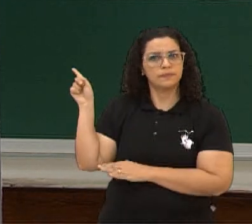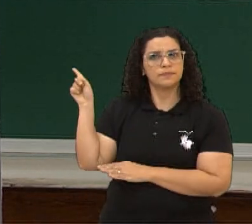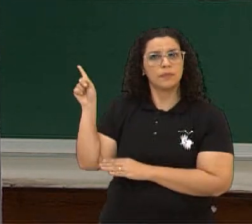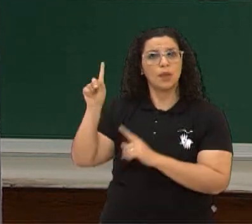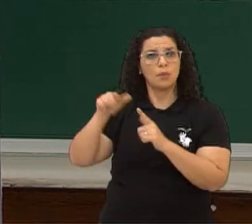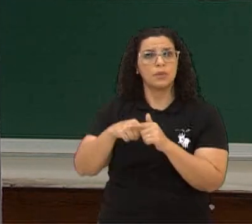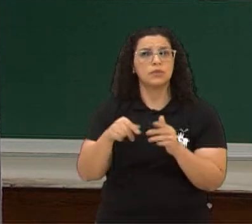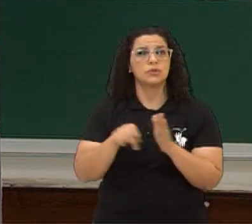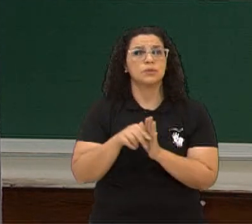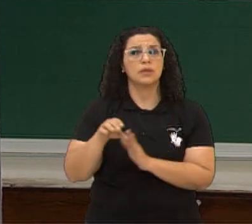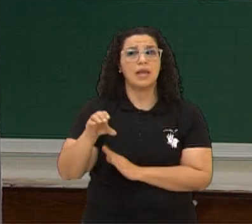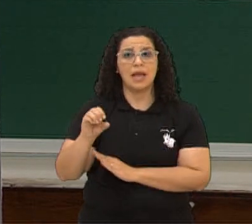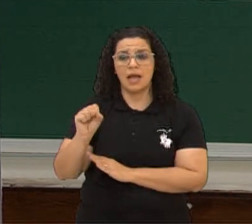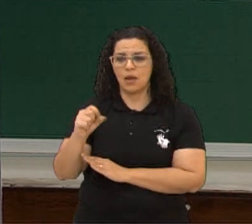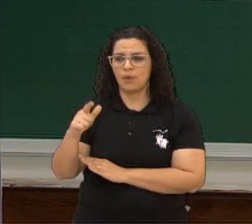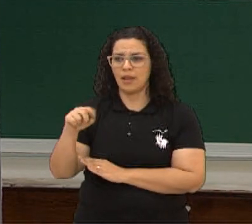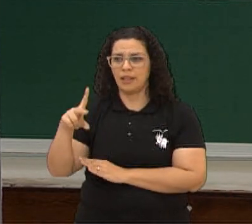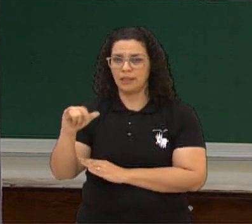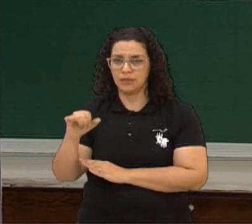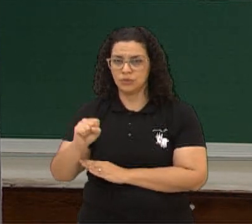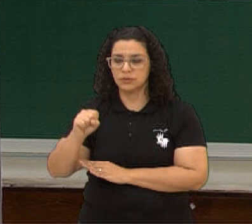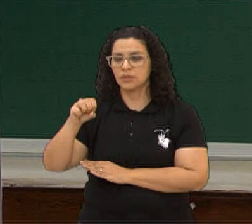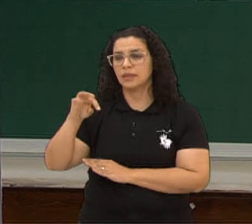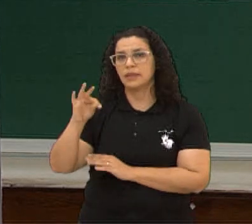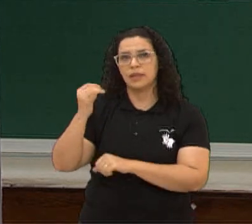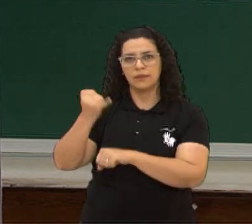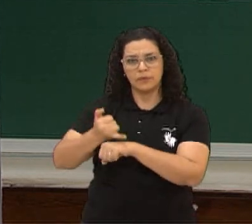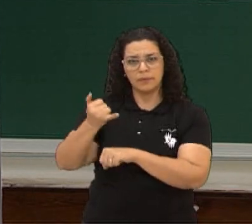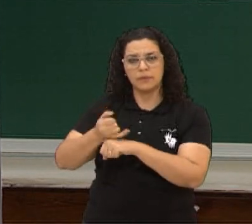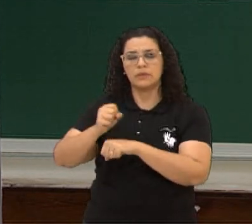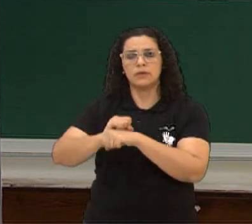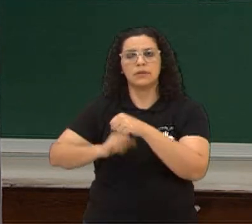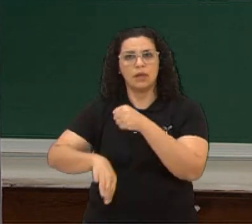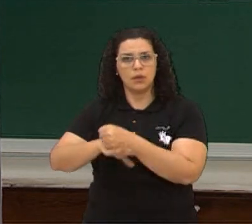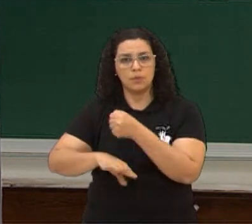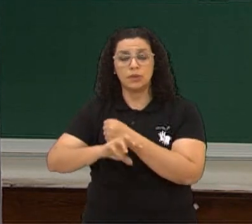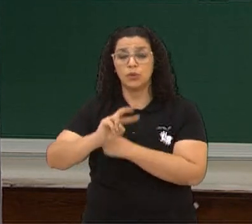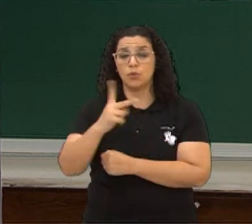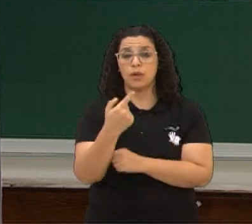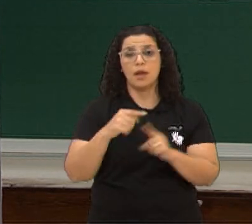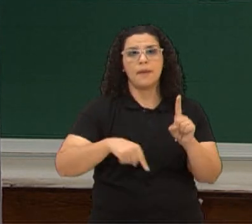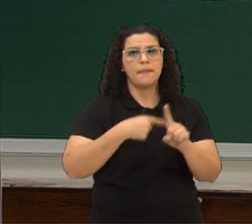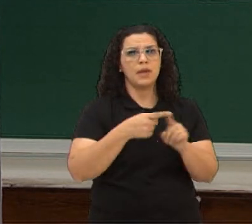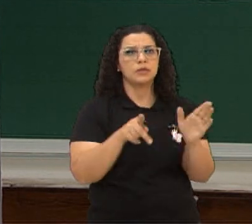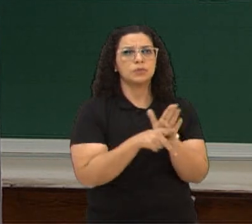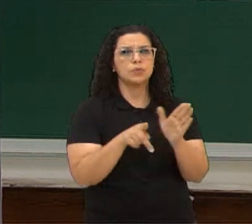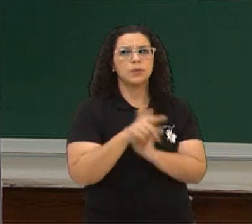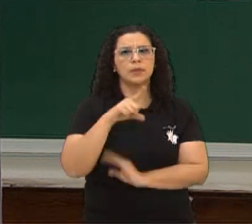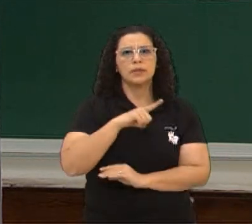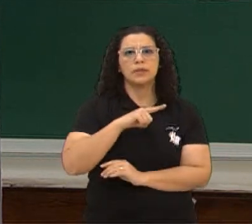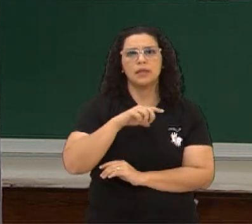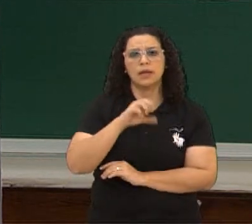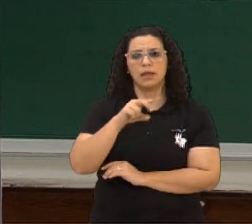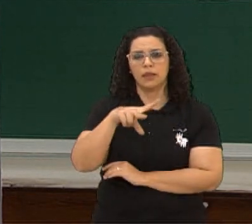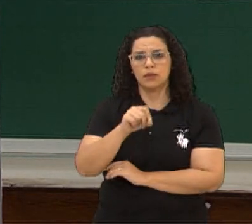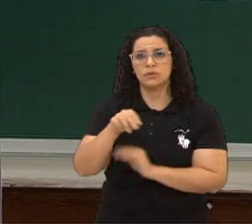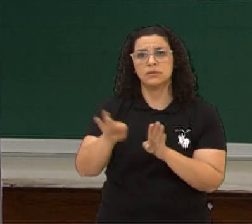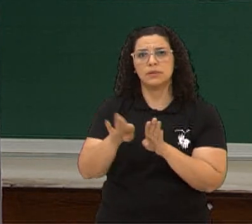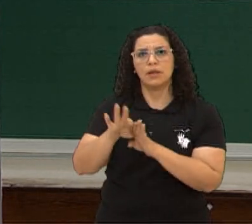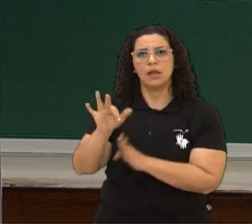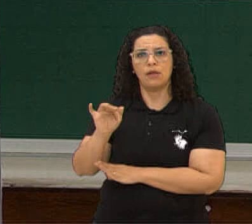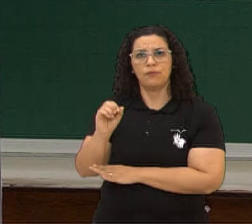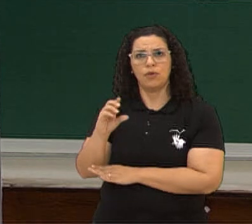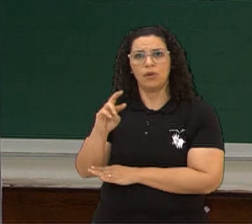dos cátions alcalinos e alcalinos terrosos e alumínio, e o OH ganha, então, dos ânions oxigenados e dos fluoretos, por